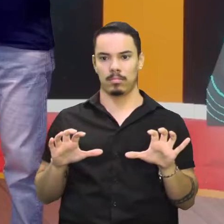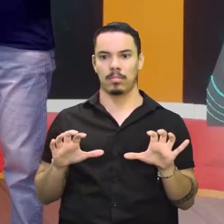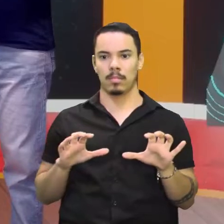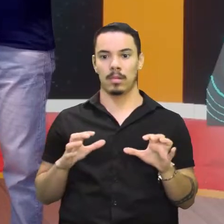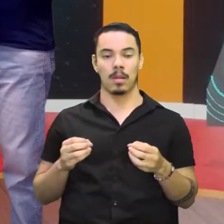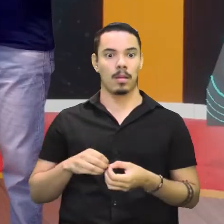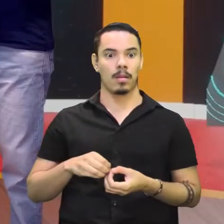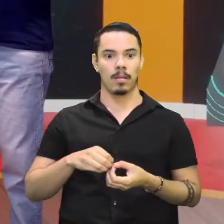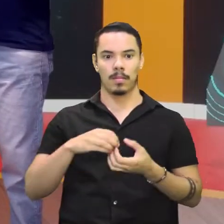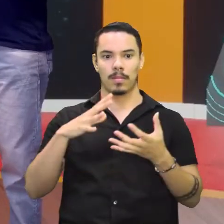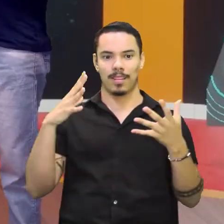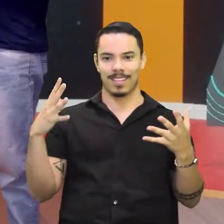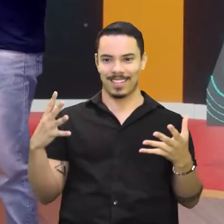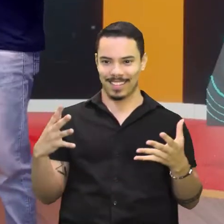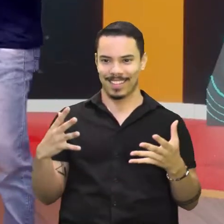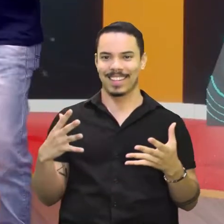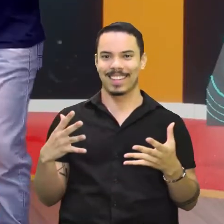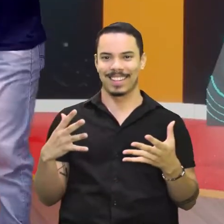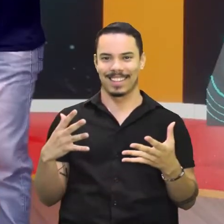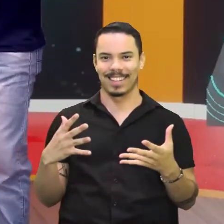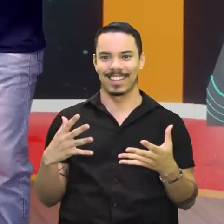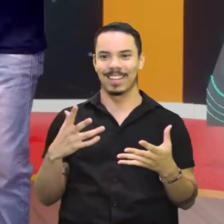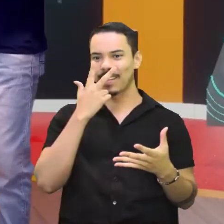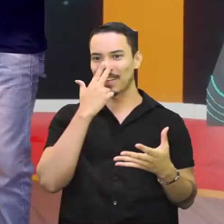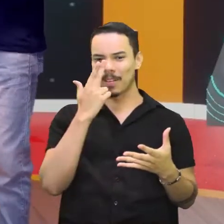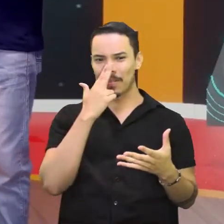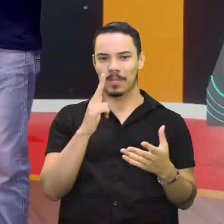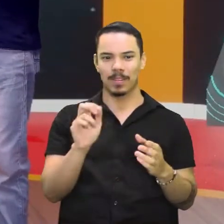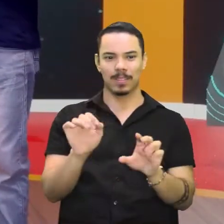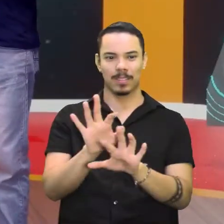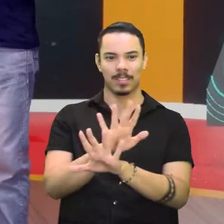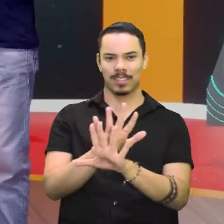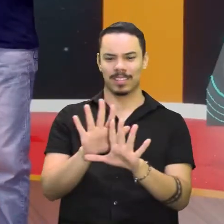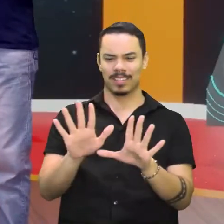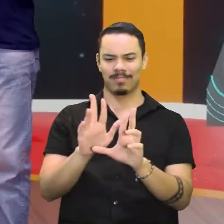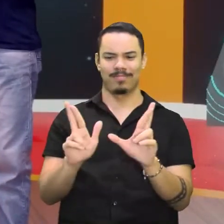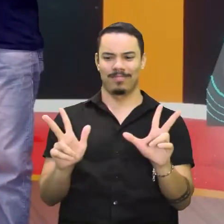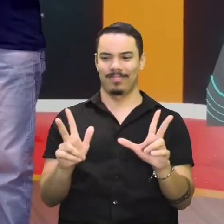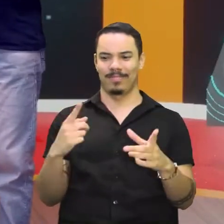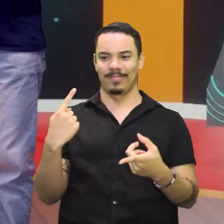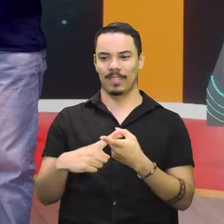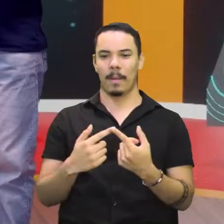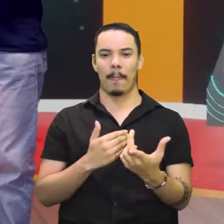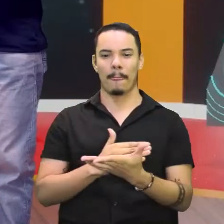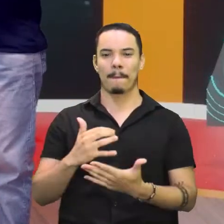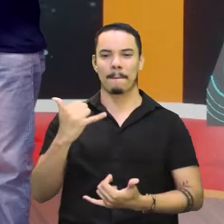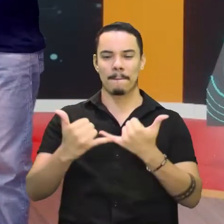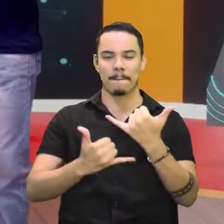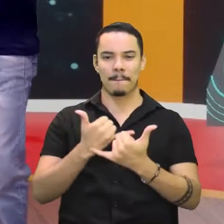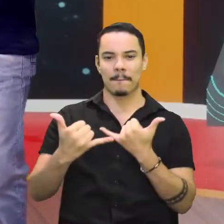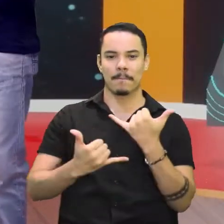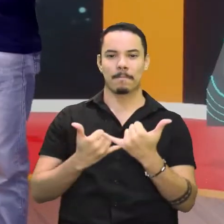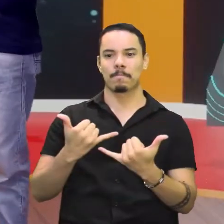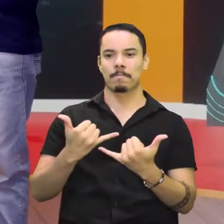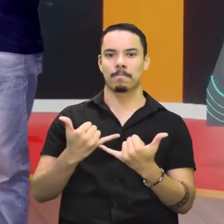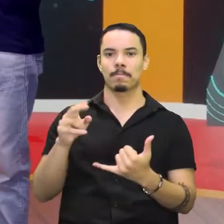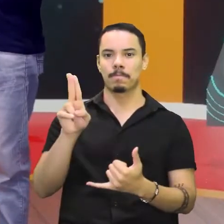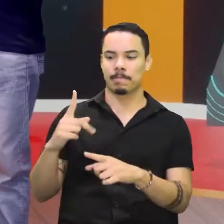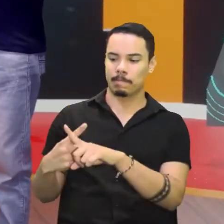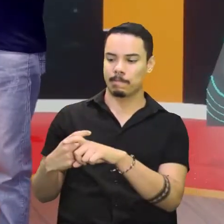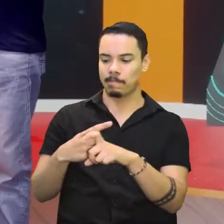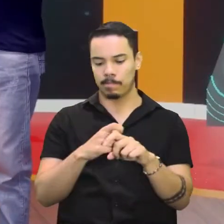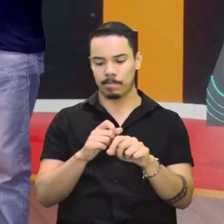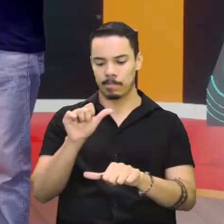mágica. Esse design é bom. Né? É um design diferente, porque assim, a matemática tem um design. você começa a brincar com polinômios, daqui a pouco, pá, vira uma